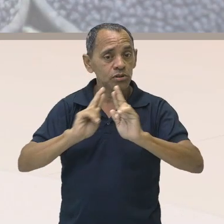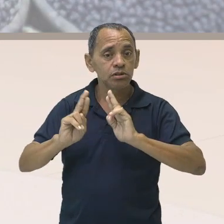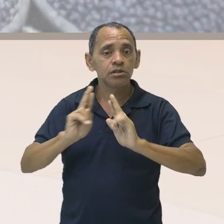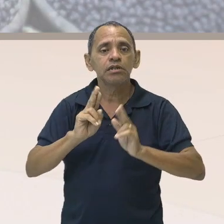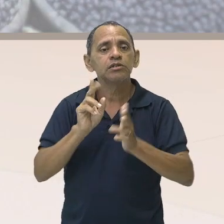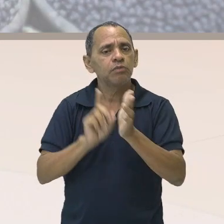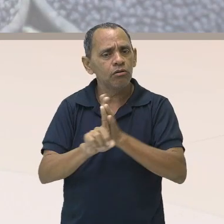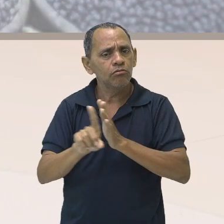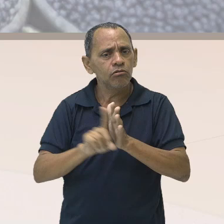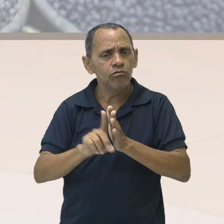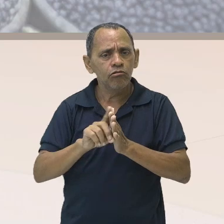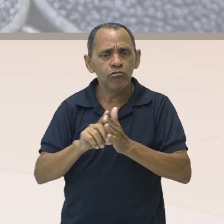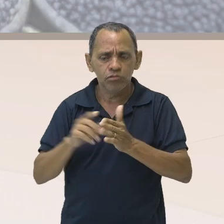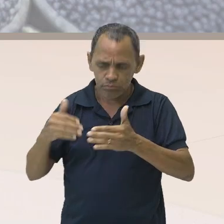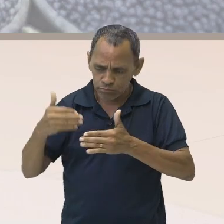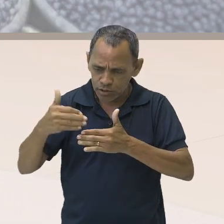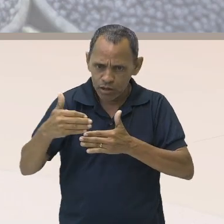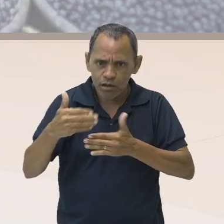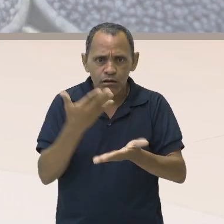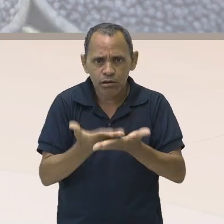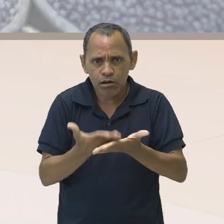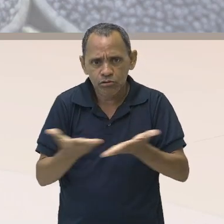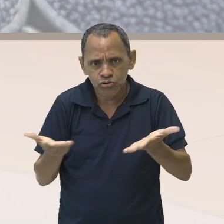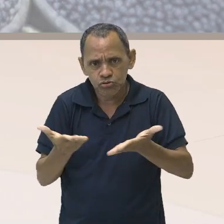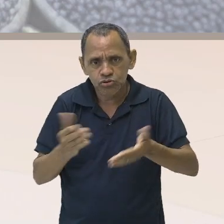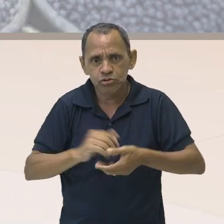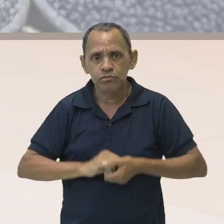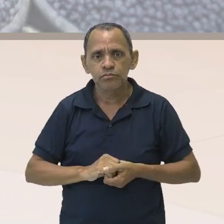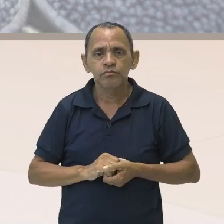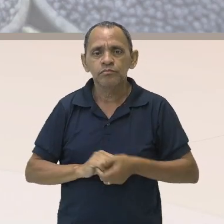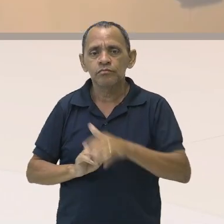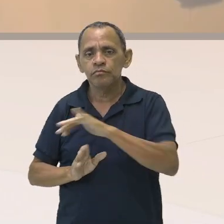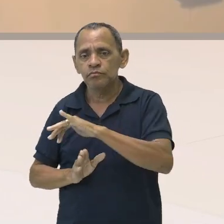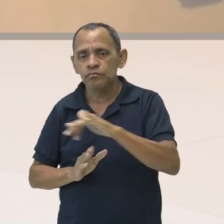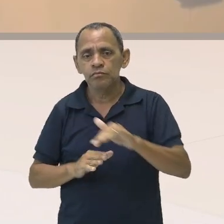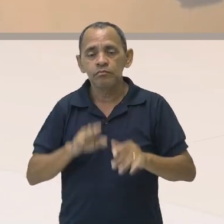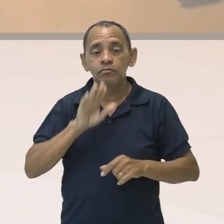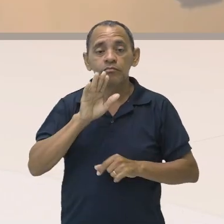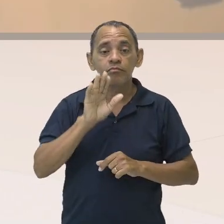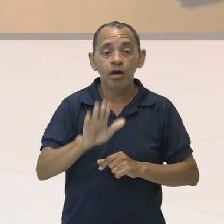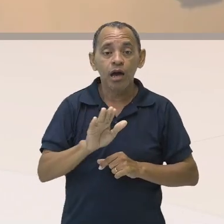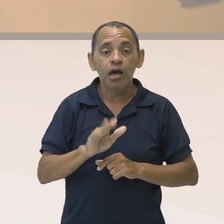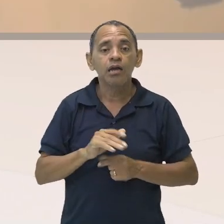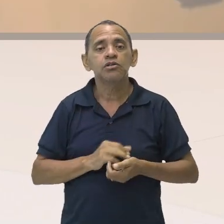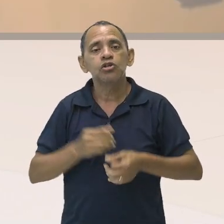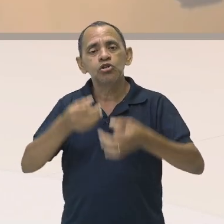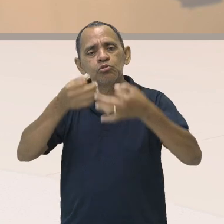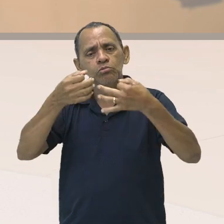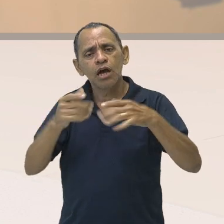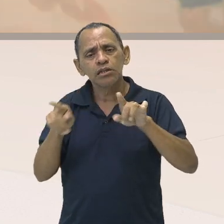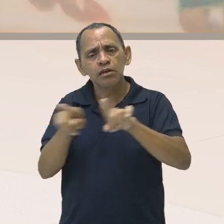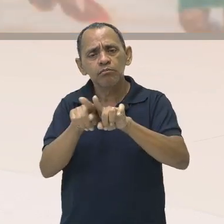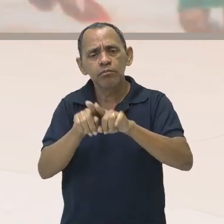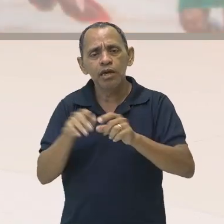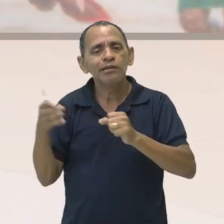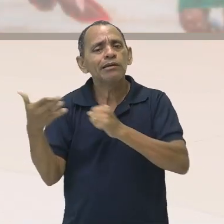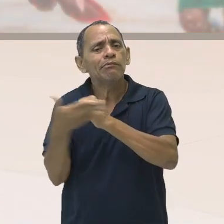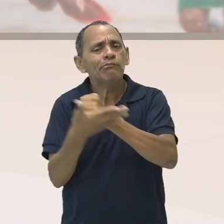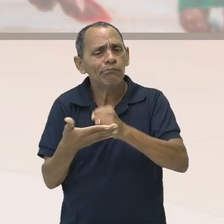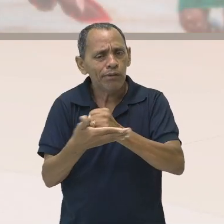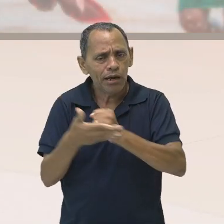pergunta aí ao longo dessa aula. Mas, enquanto isso, a gente vai falar sobre uma das bases econômicas da região